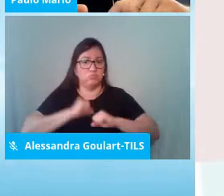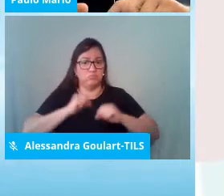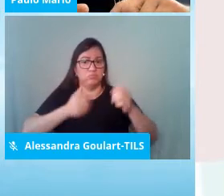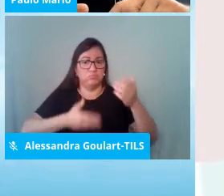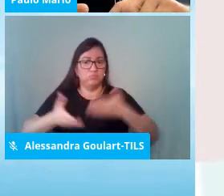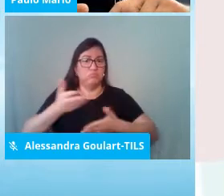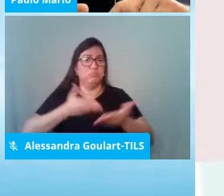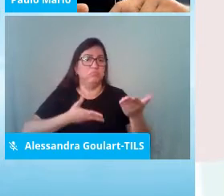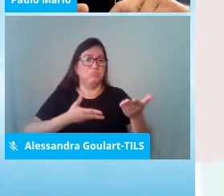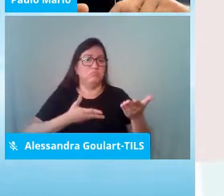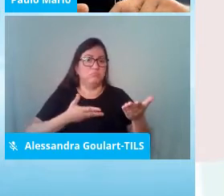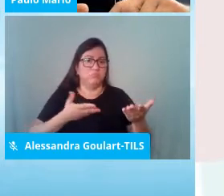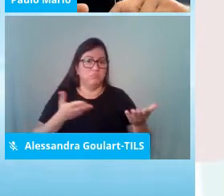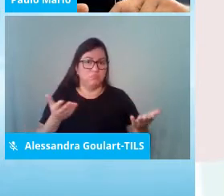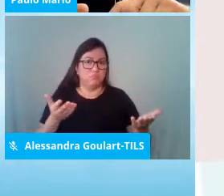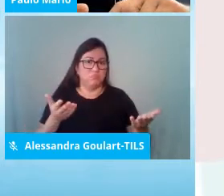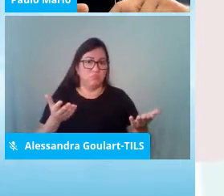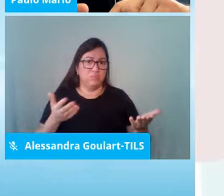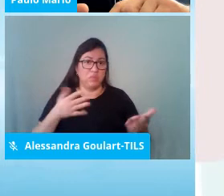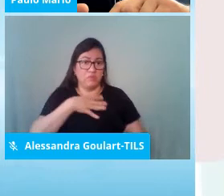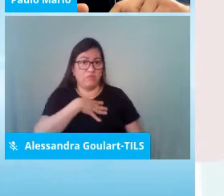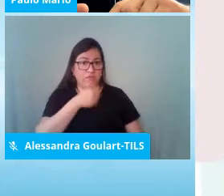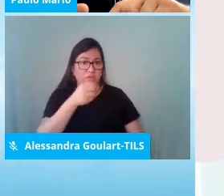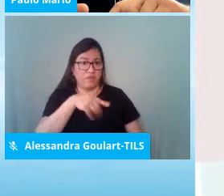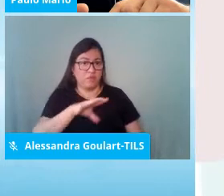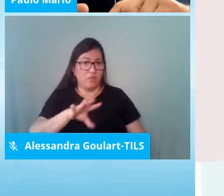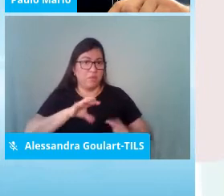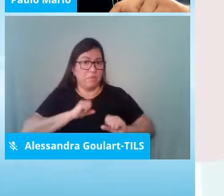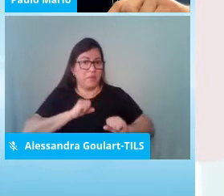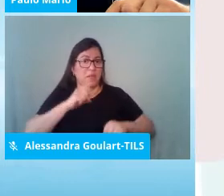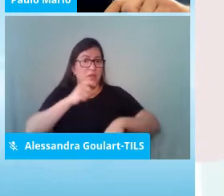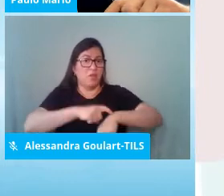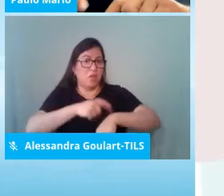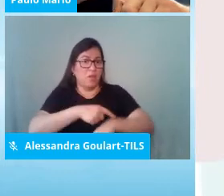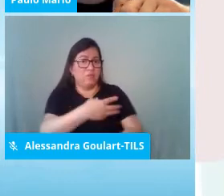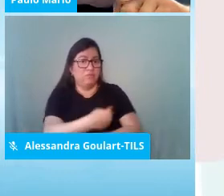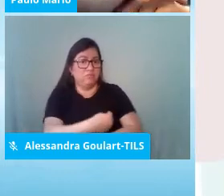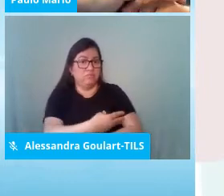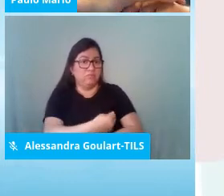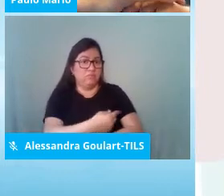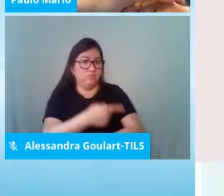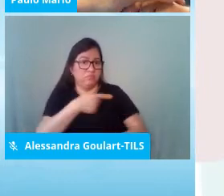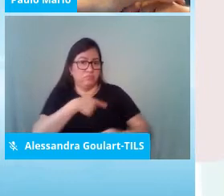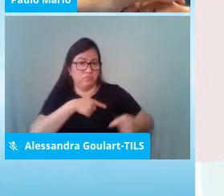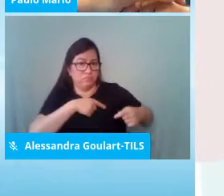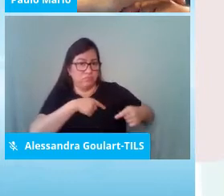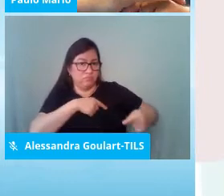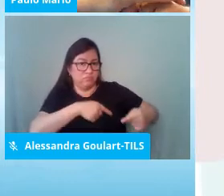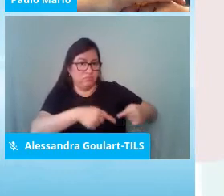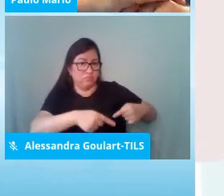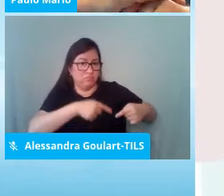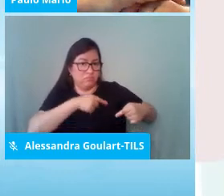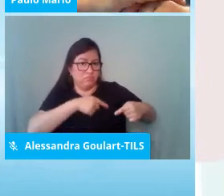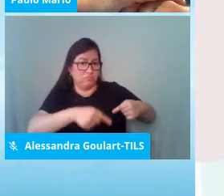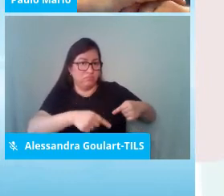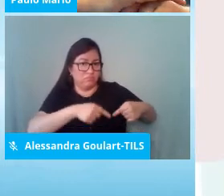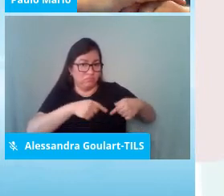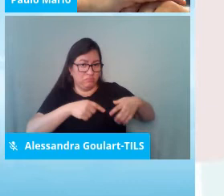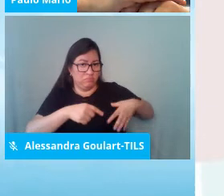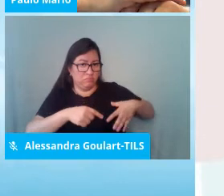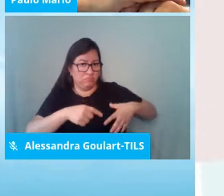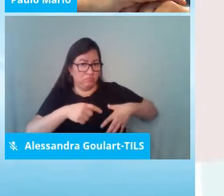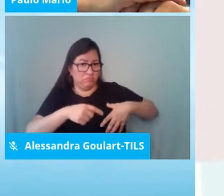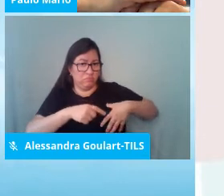o HIV através para o seu filho se ela adquirir durante a amamentação, porque as cargas virais, logo depois que a mulher